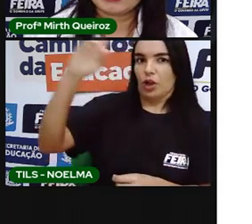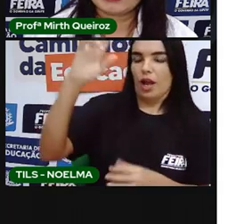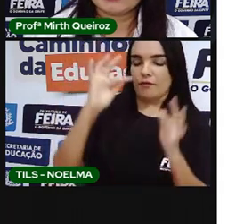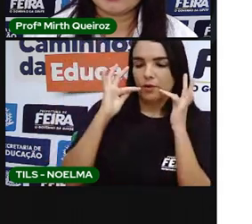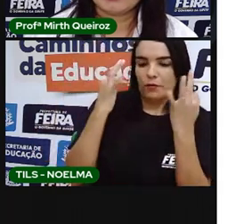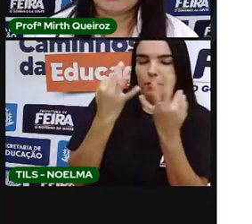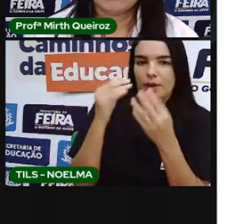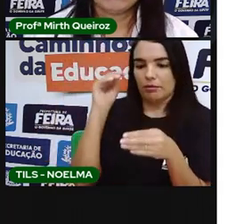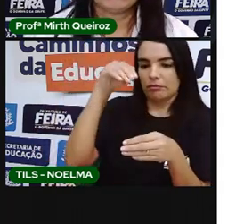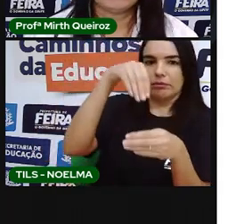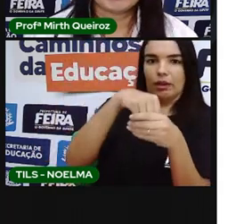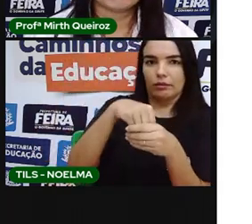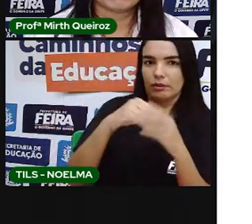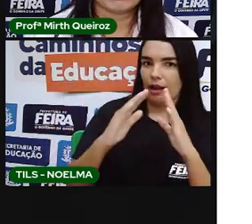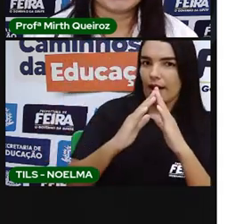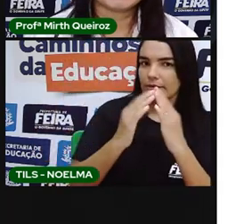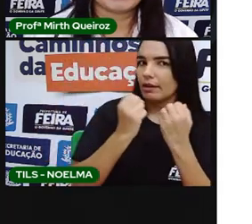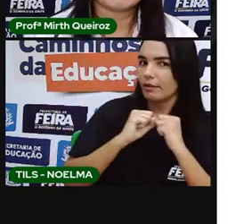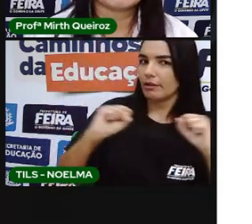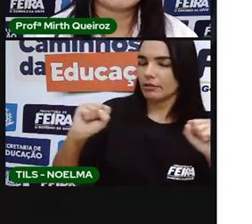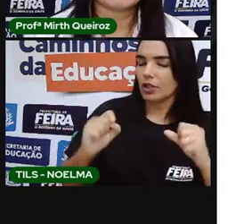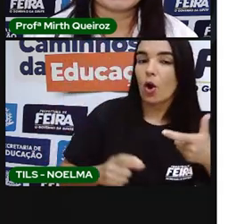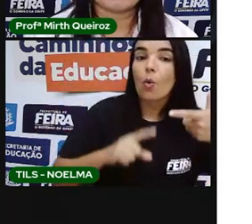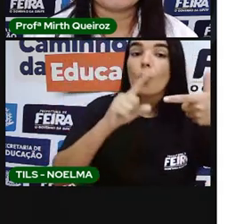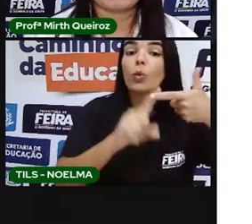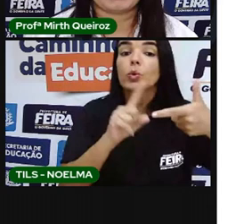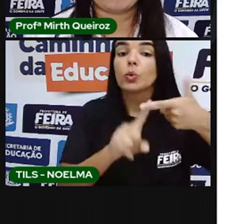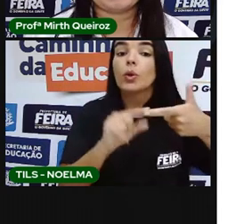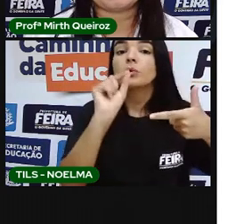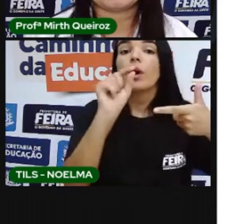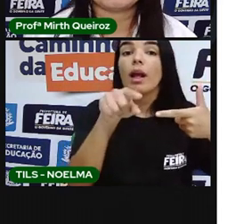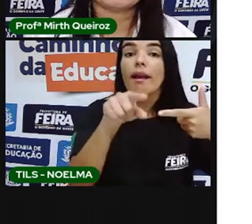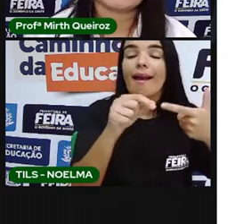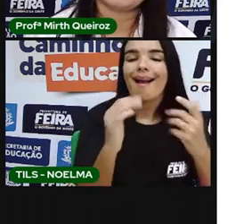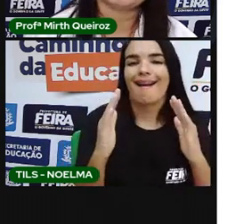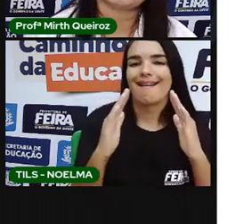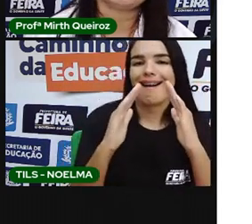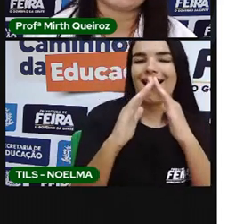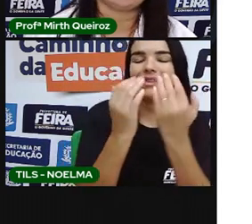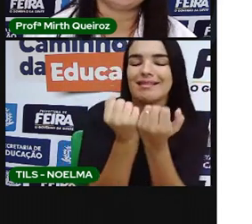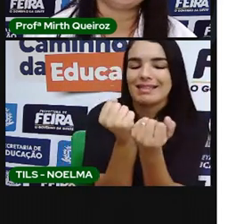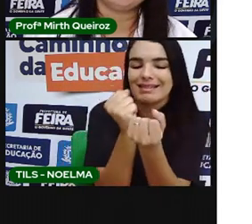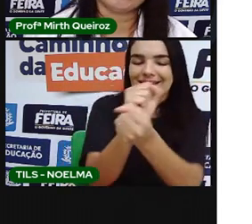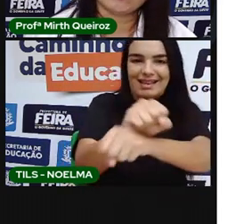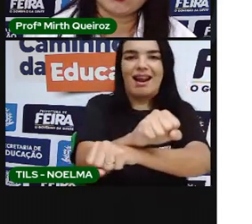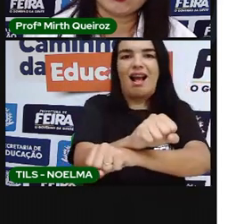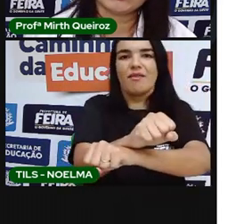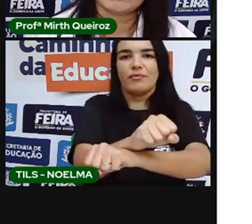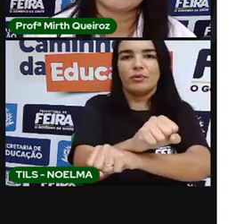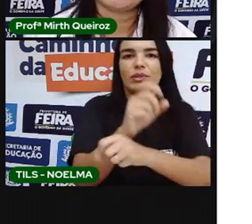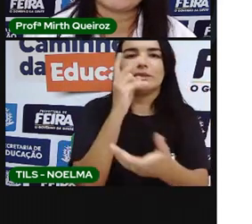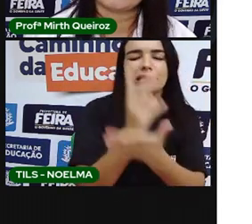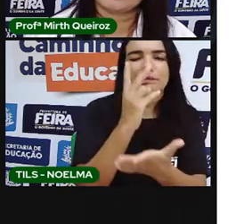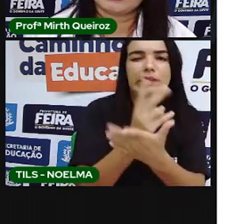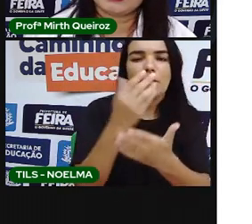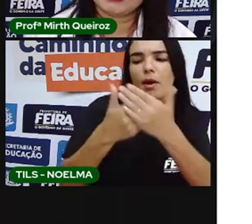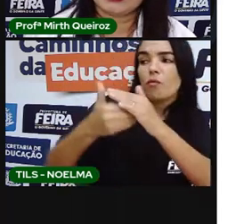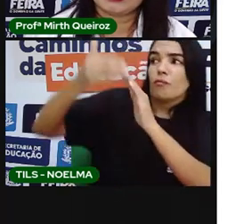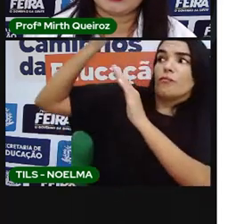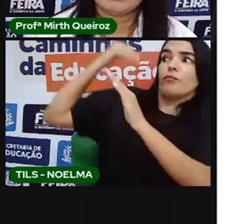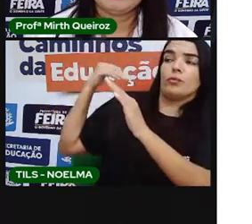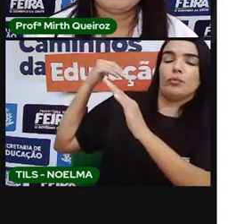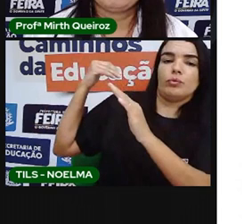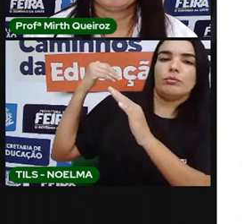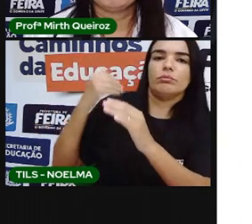e a família dele o número dois é assim galera Geralmente as 16 válvulas ficarmos um mundo né da